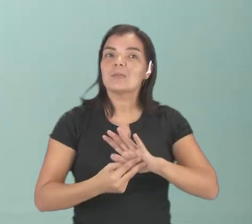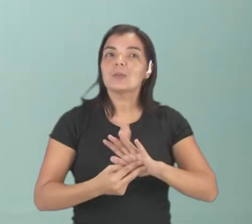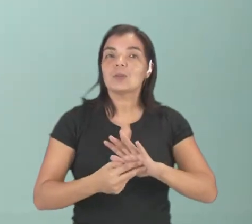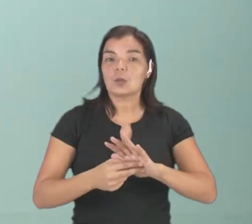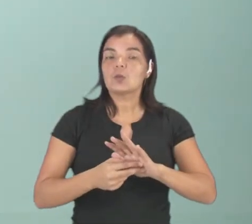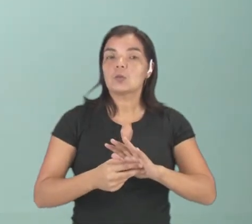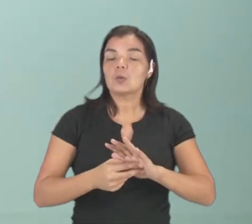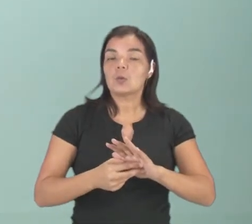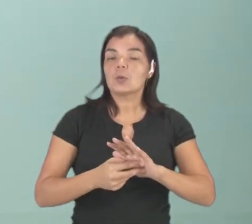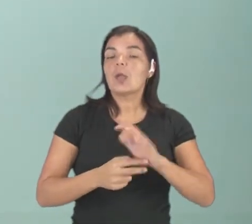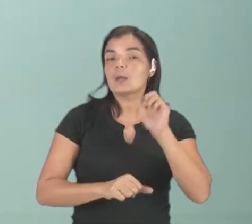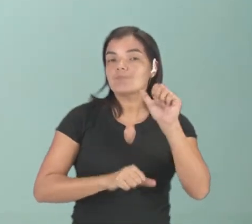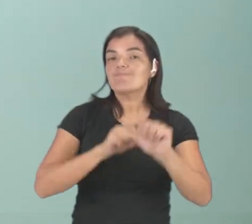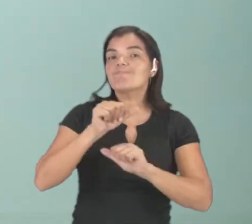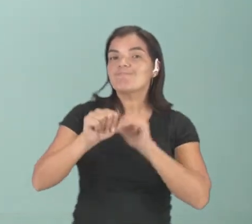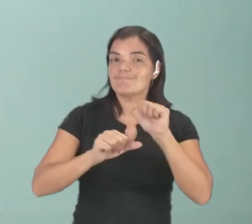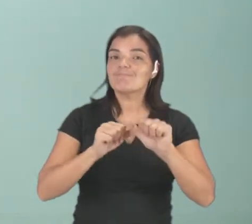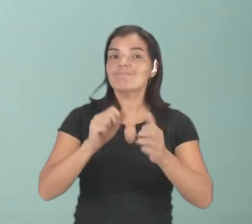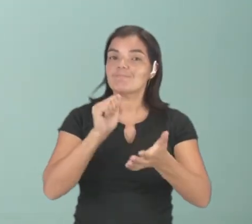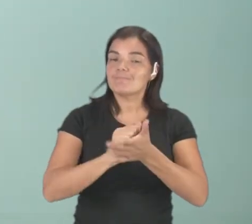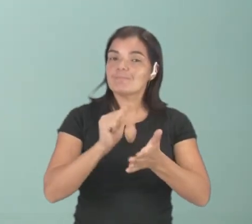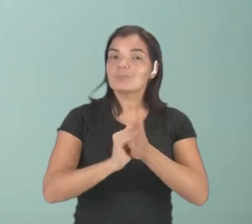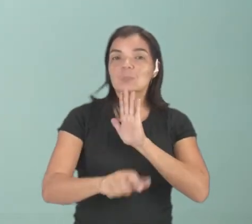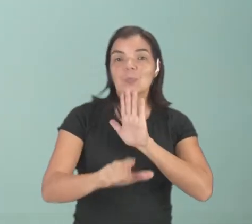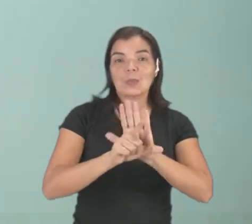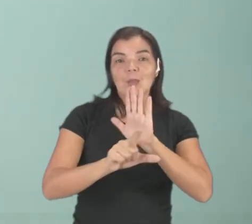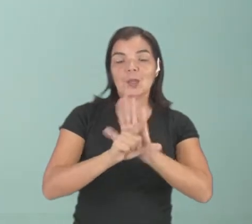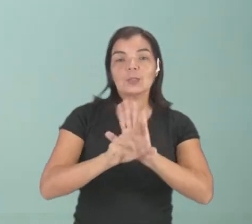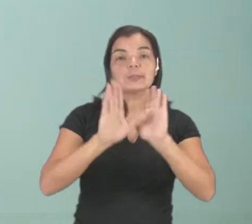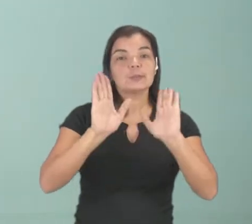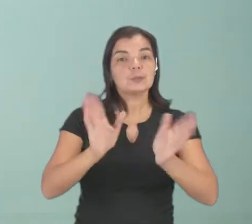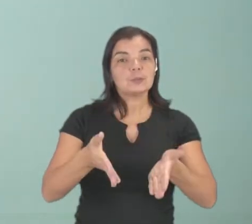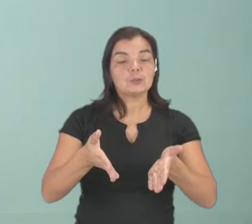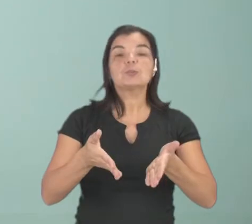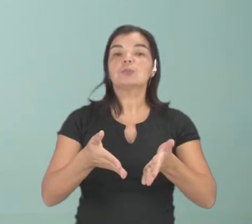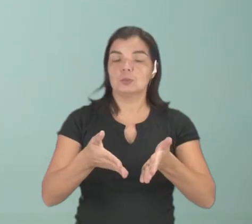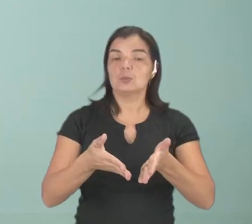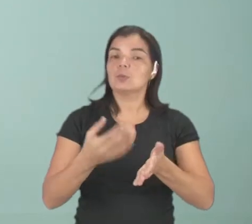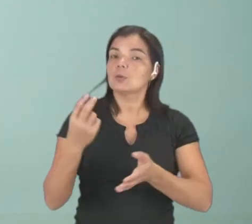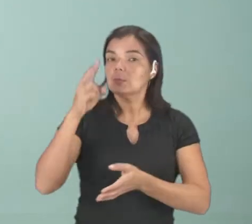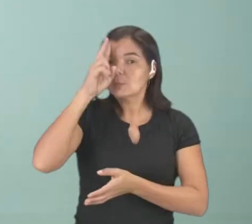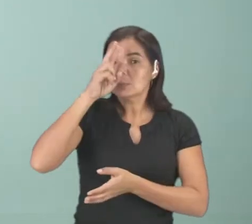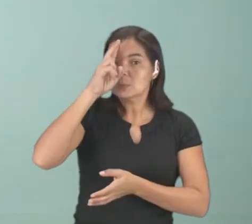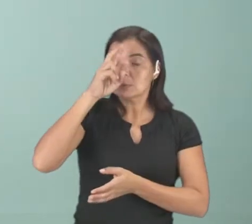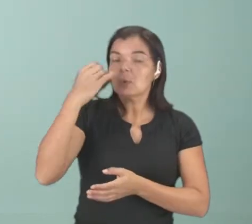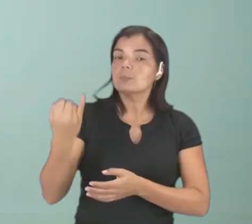onde ele decodificou e escreveu a lei dele, já seria um marco histórico